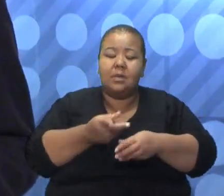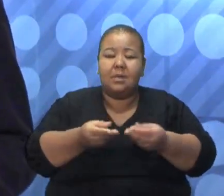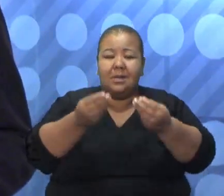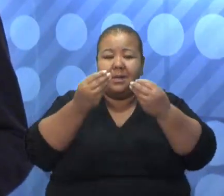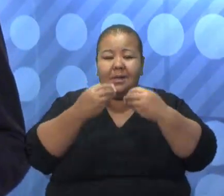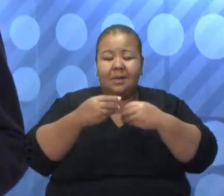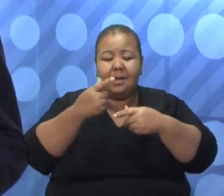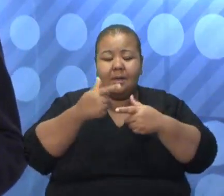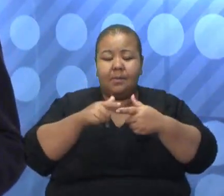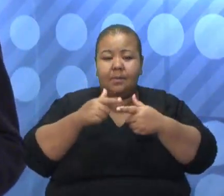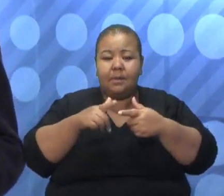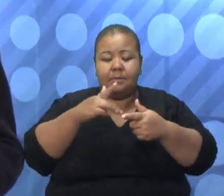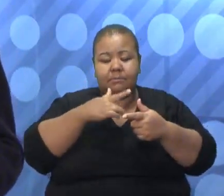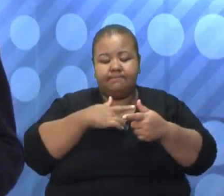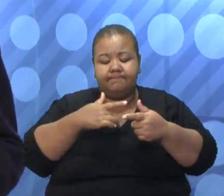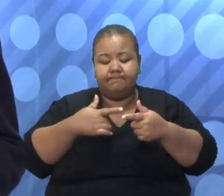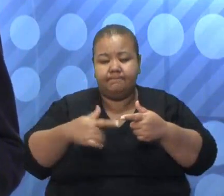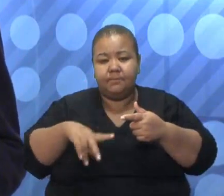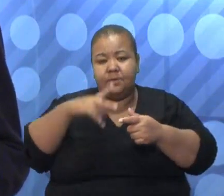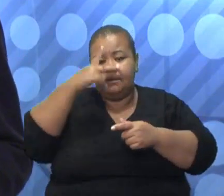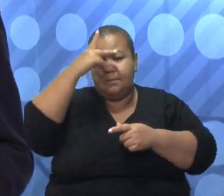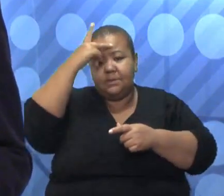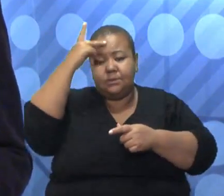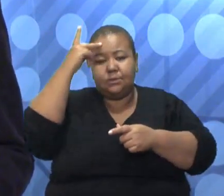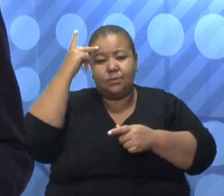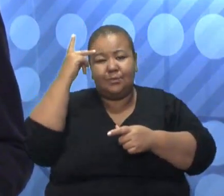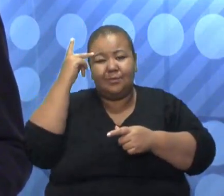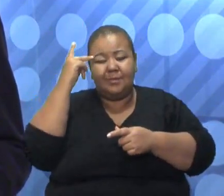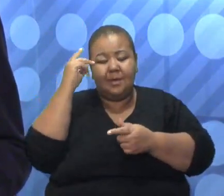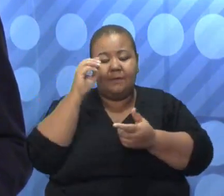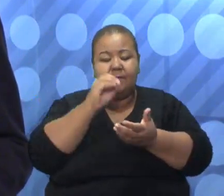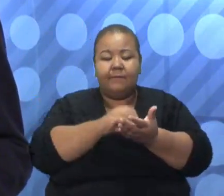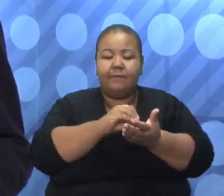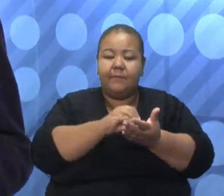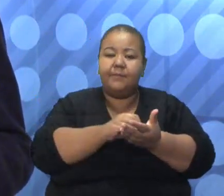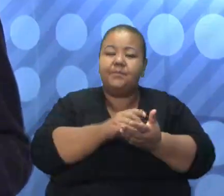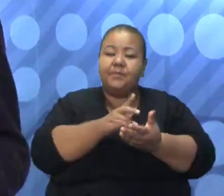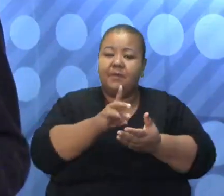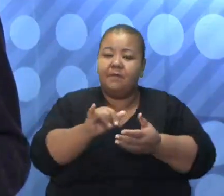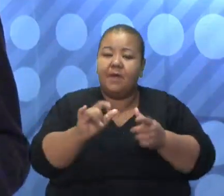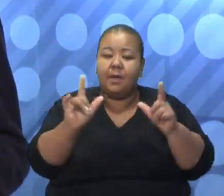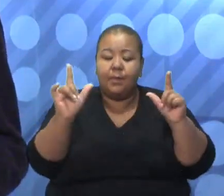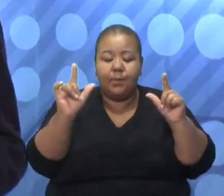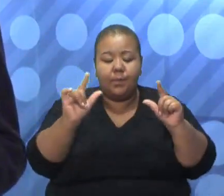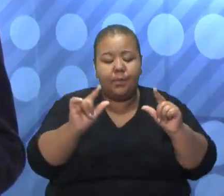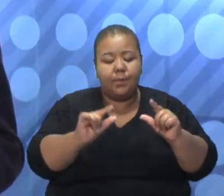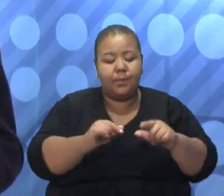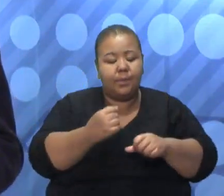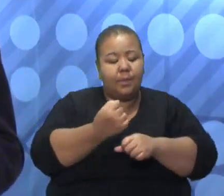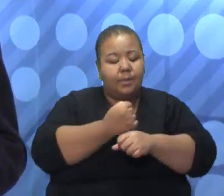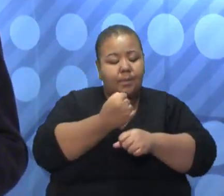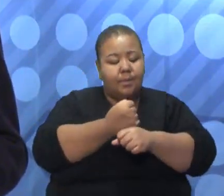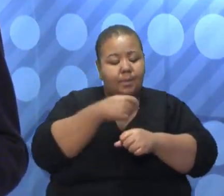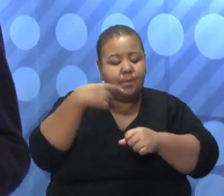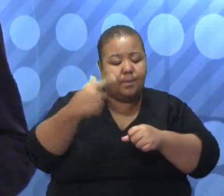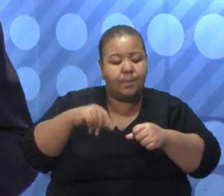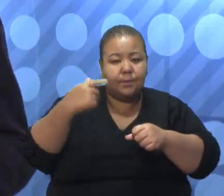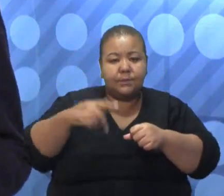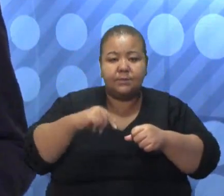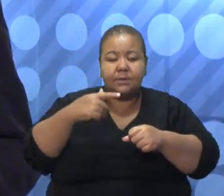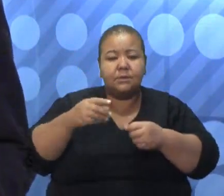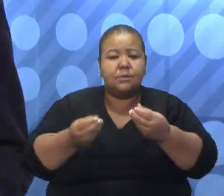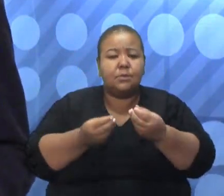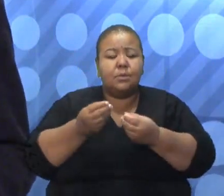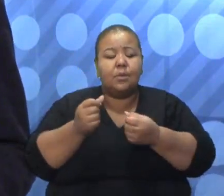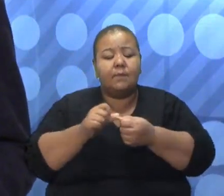e, consequência, falta de diminuir a produtividade. Então, como analisar todos esses elementos para pensar